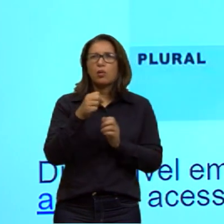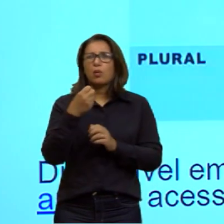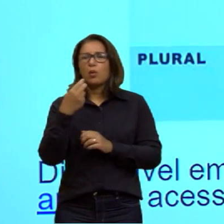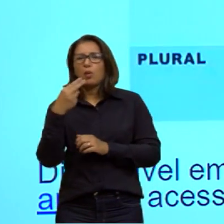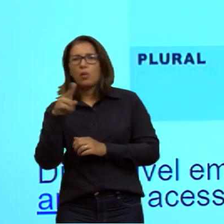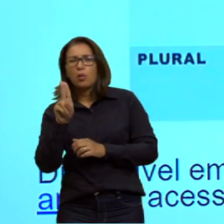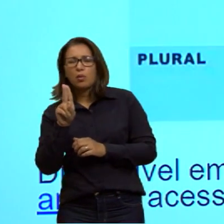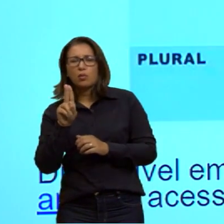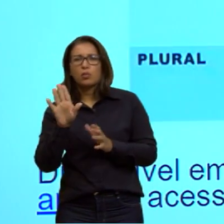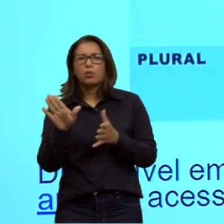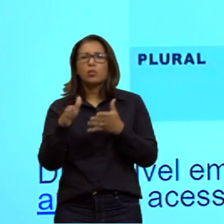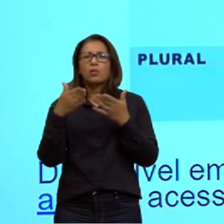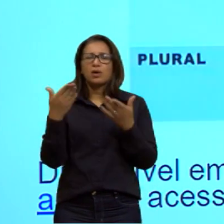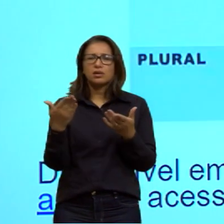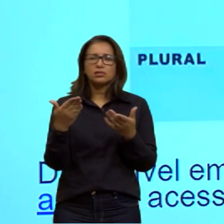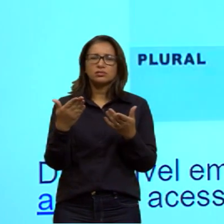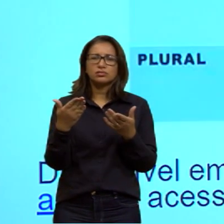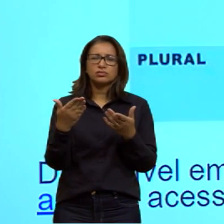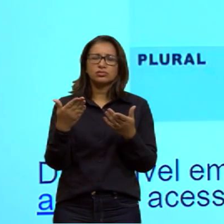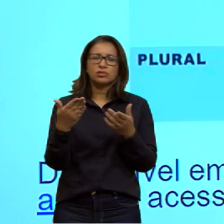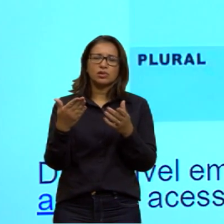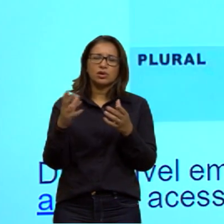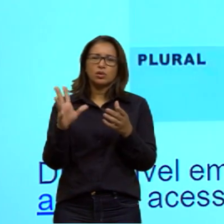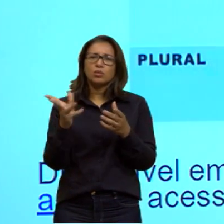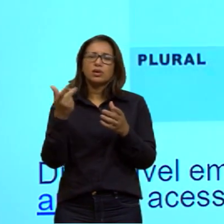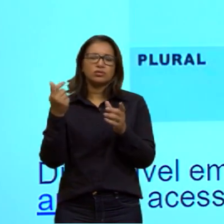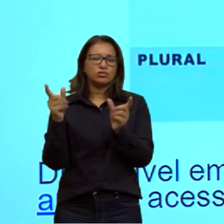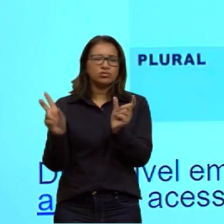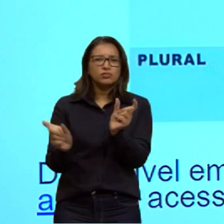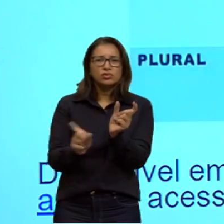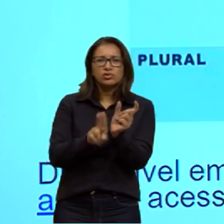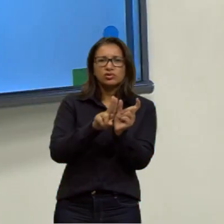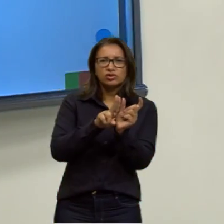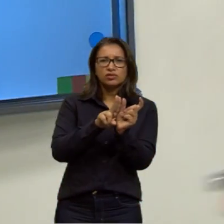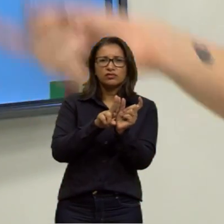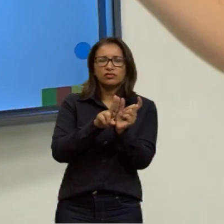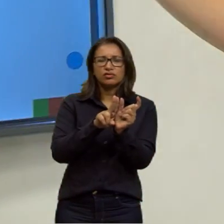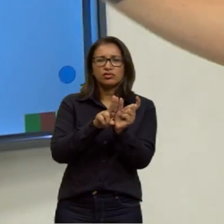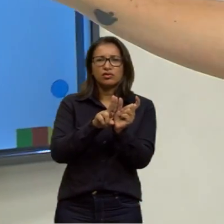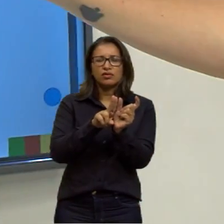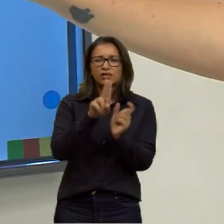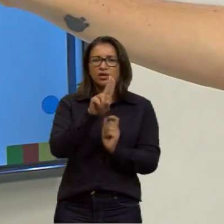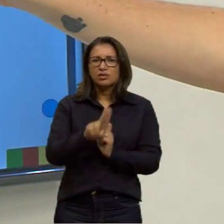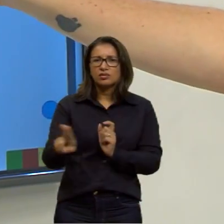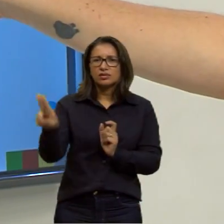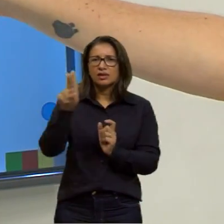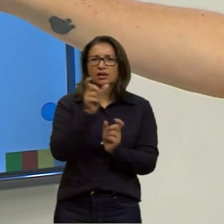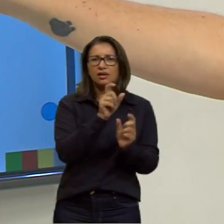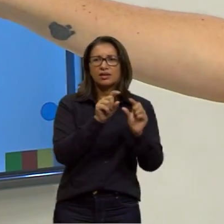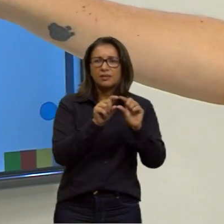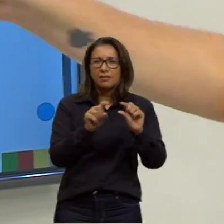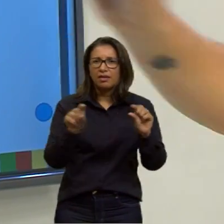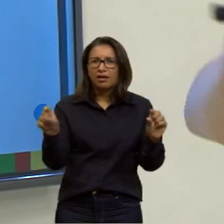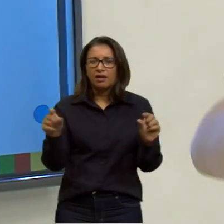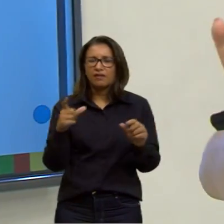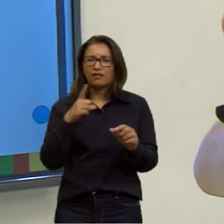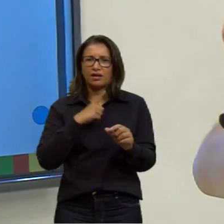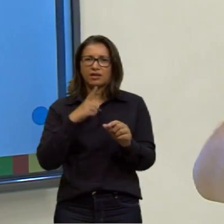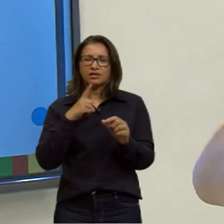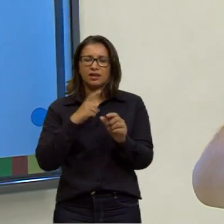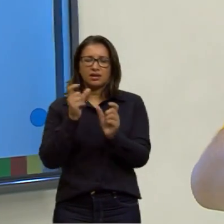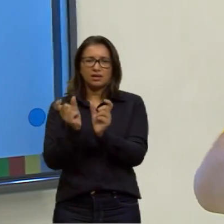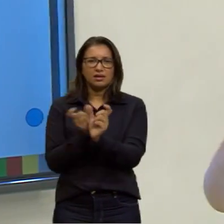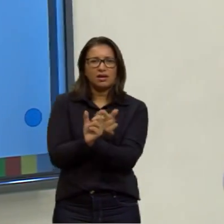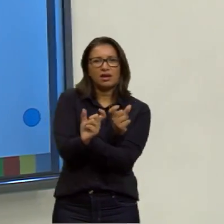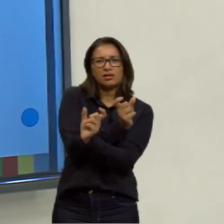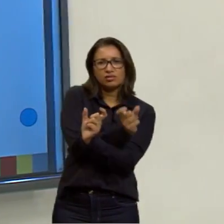vão ir para o plural se eu mudar alguma palavra é só vocês pensarem cabe um artigo na frente é